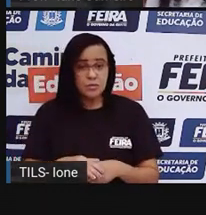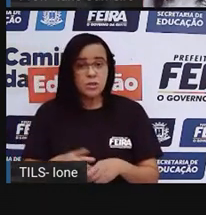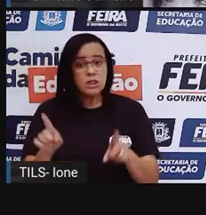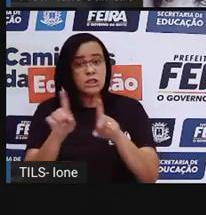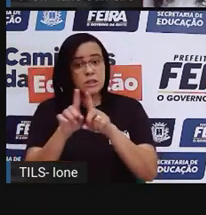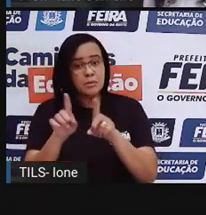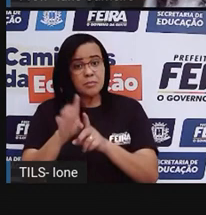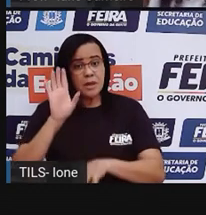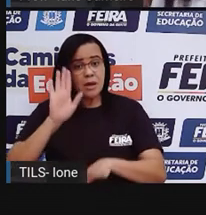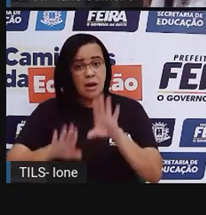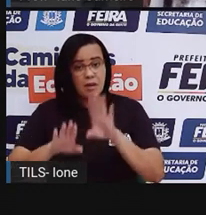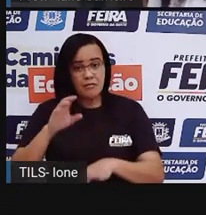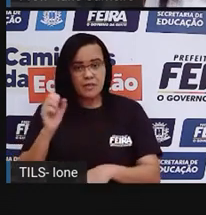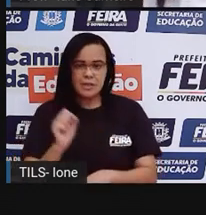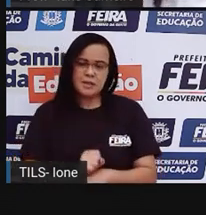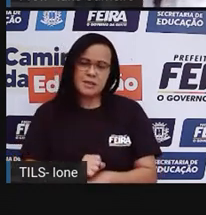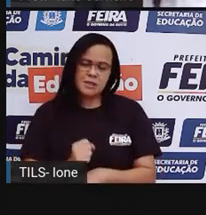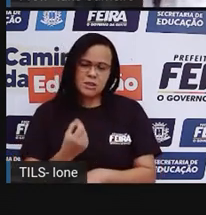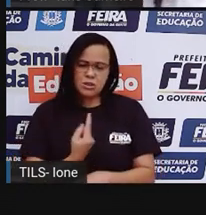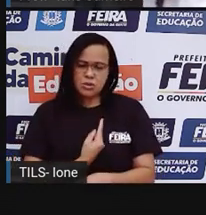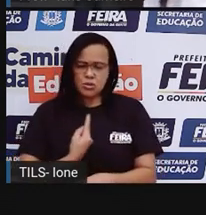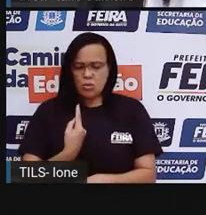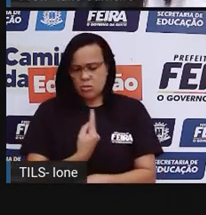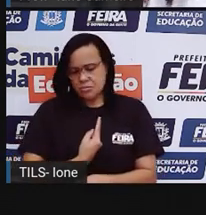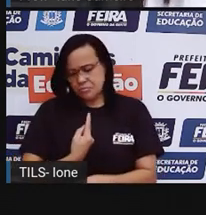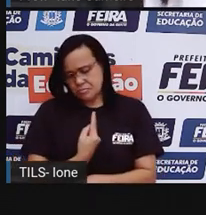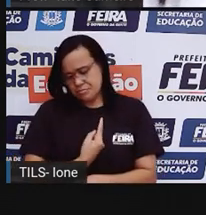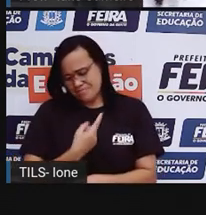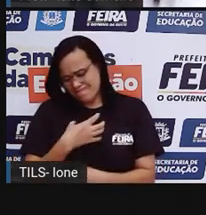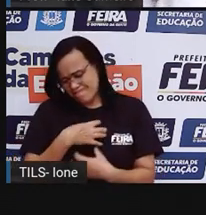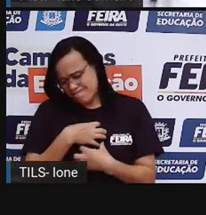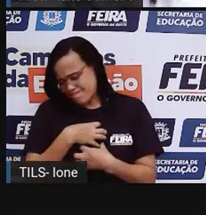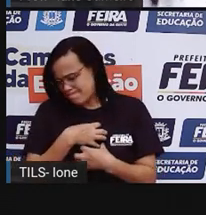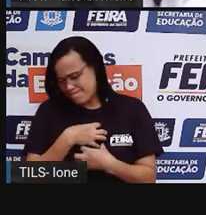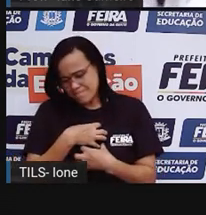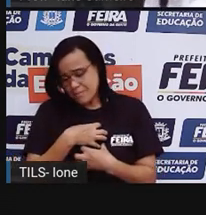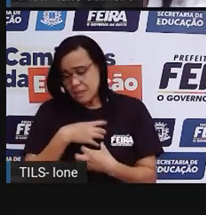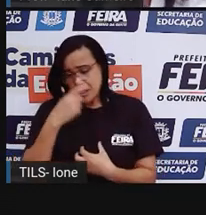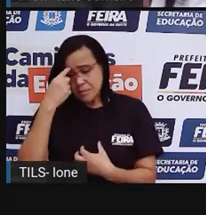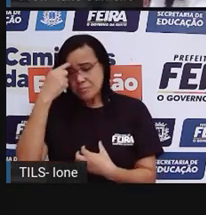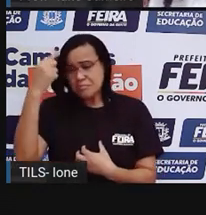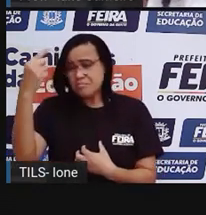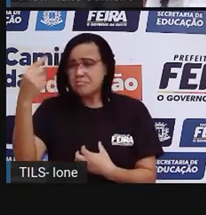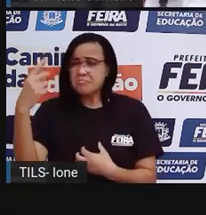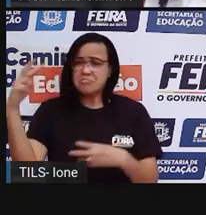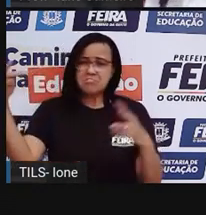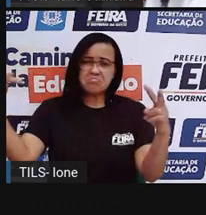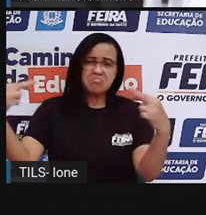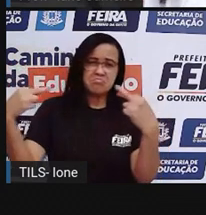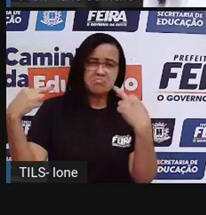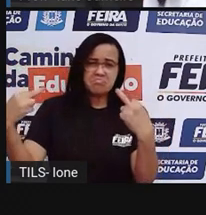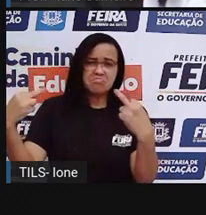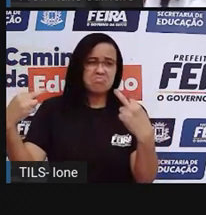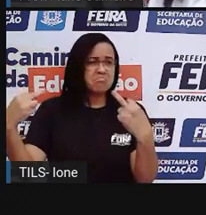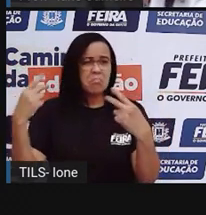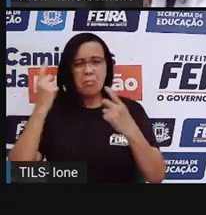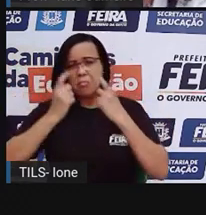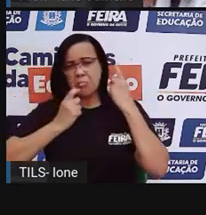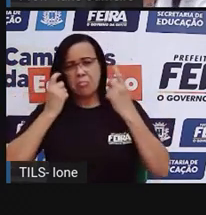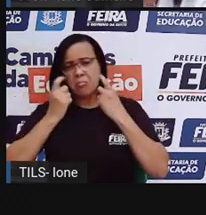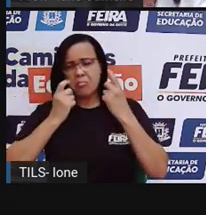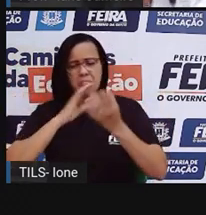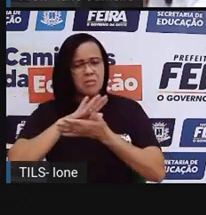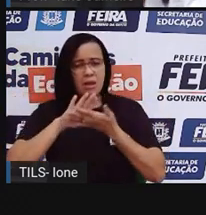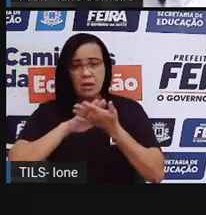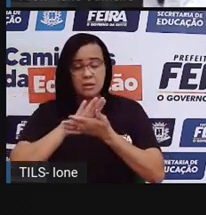né? Às vezes a gente tá tão se sentindo sozinho, né? Achando que ninguém tá preocupado com a gente. É normal a gente